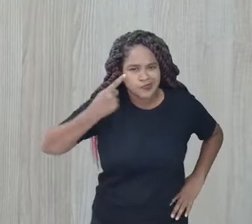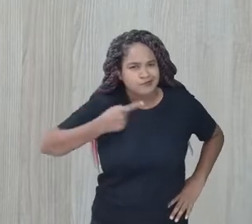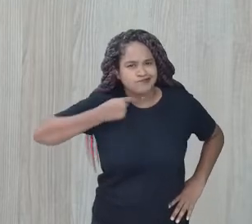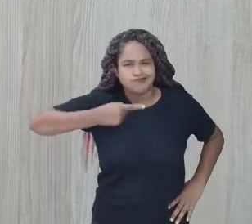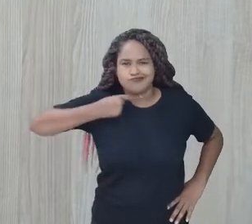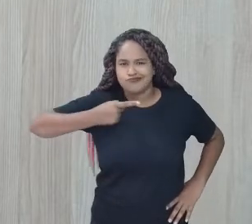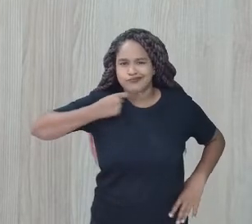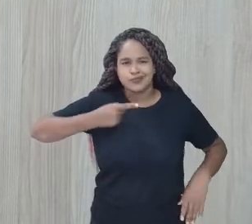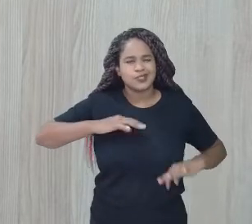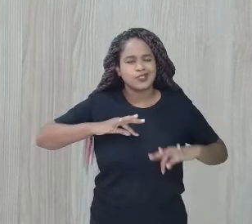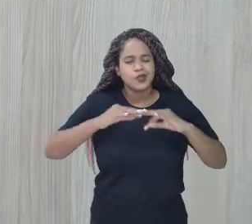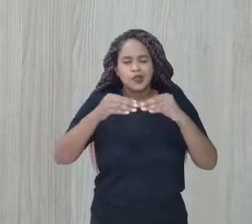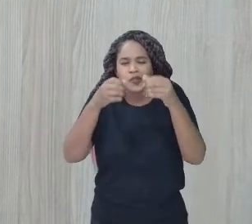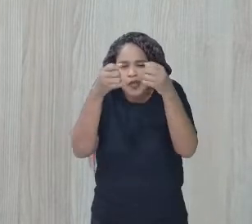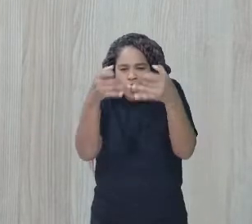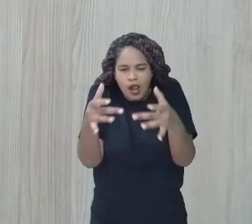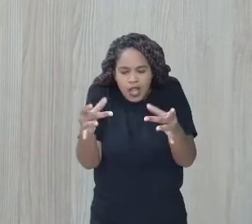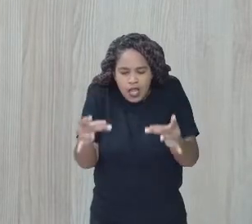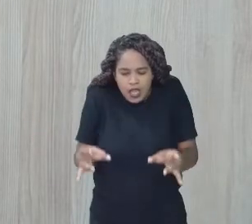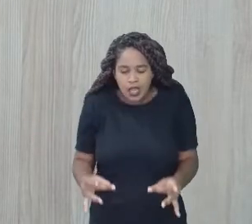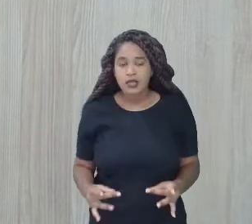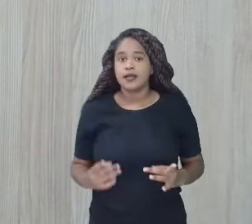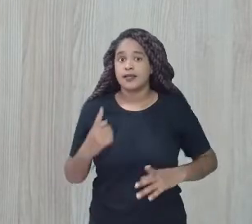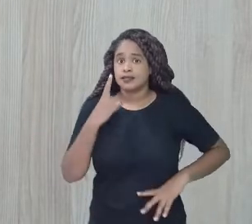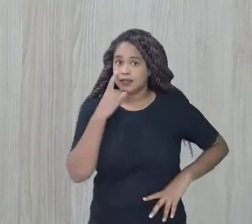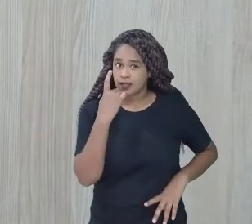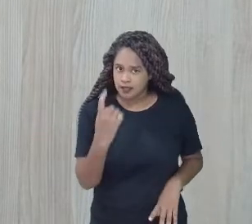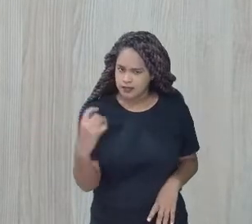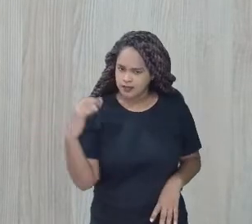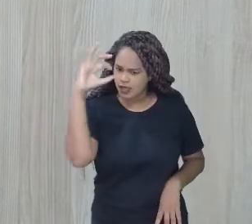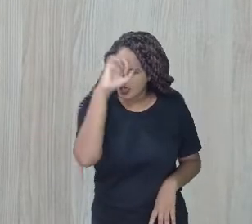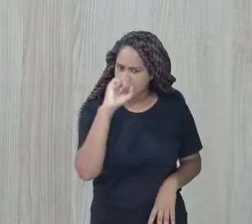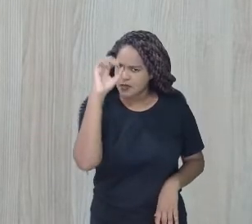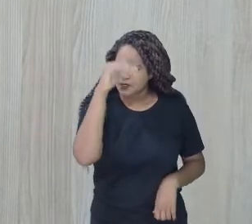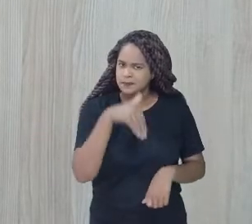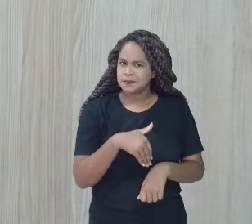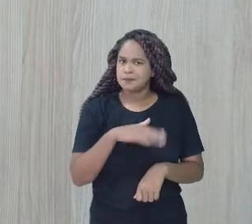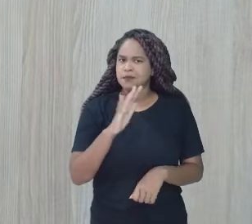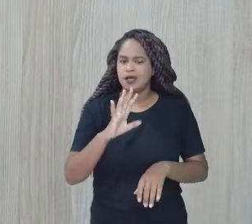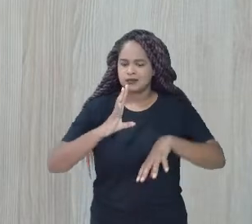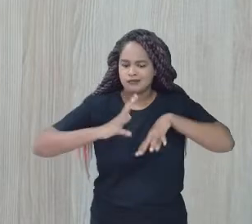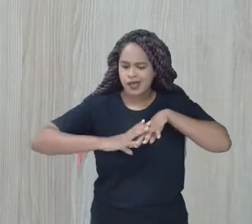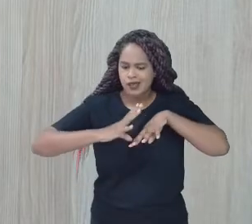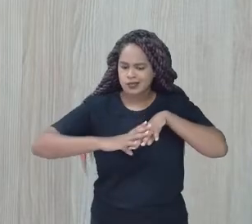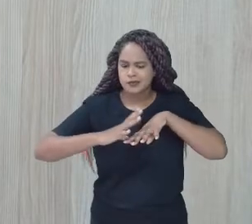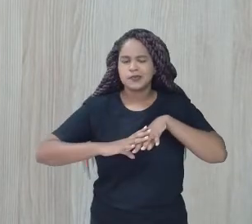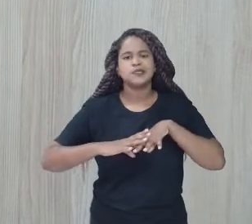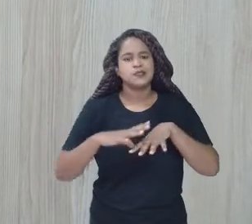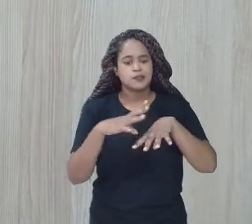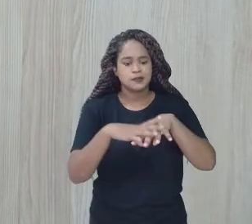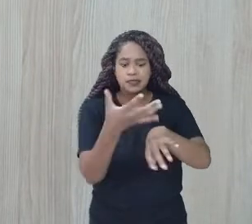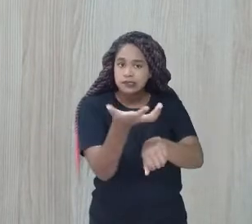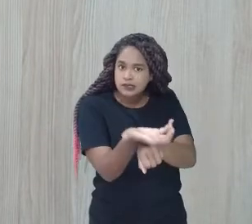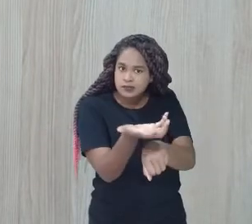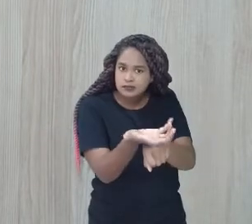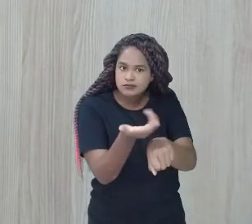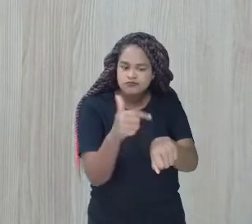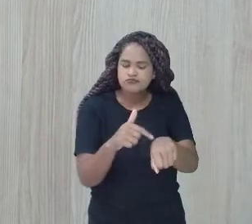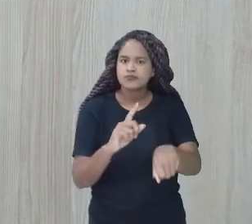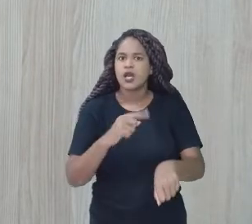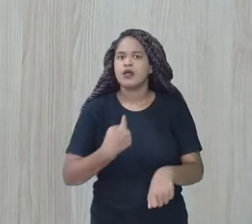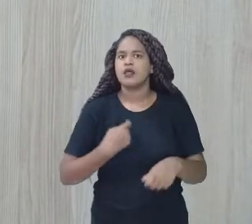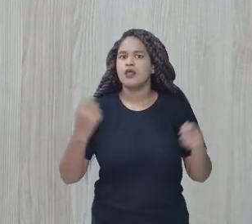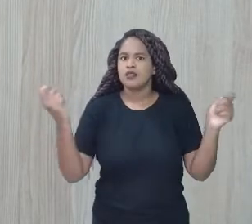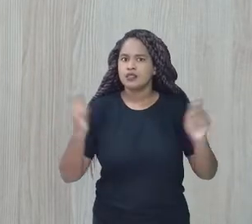Tudo bem explicadinho aí. E é interessante, né, aprender um pouquinho mais sobre matemática, que é uma disciplina aí que a gente